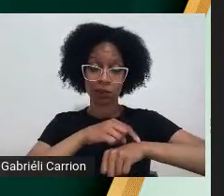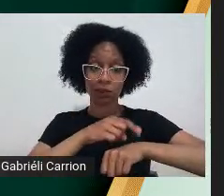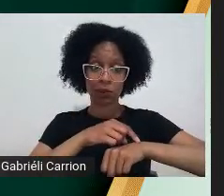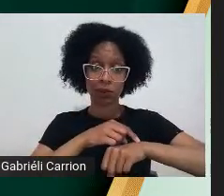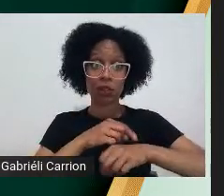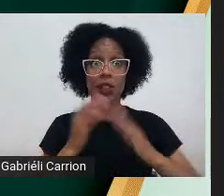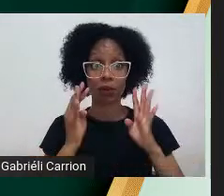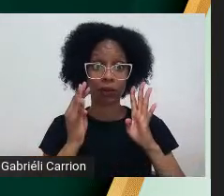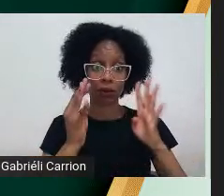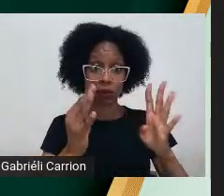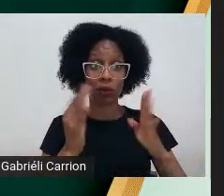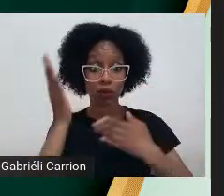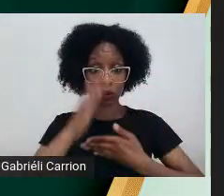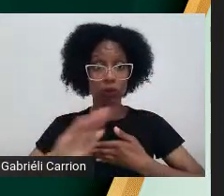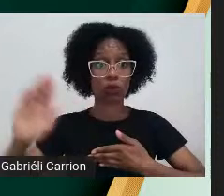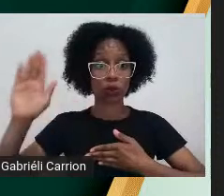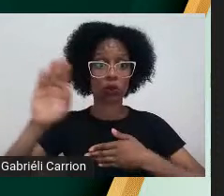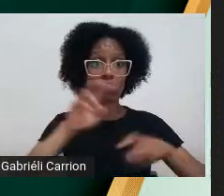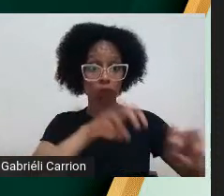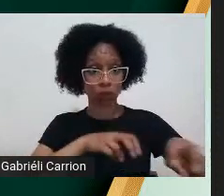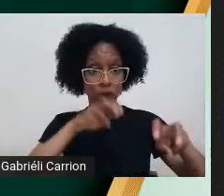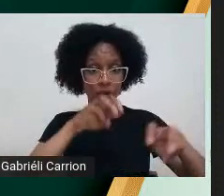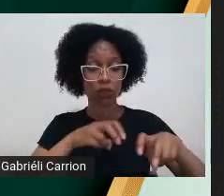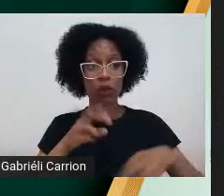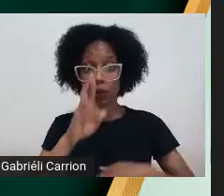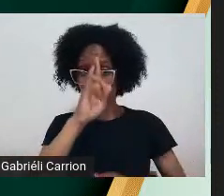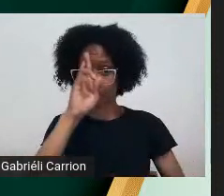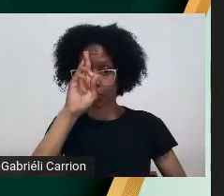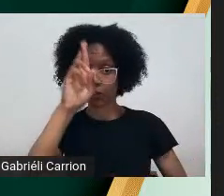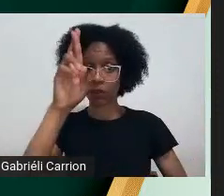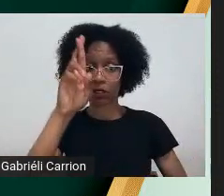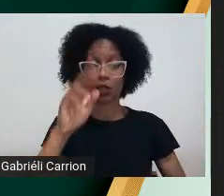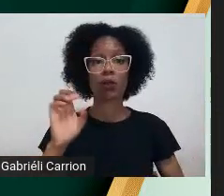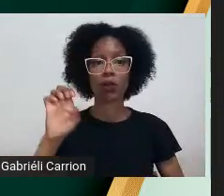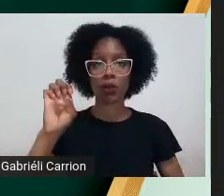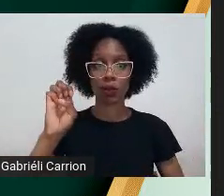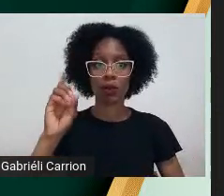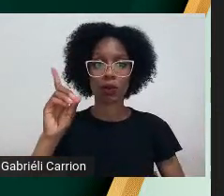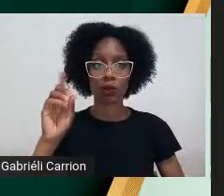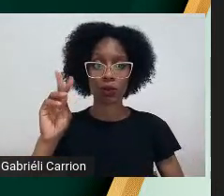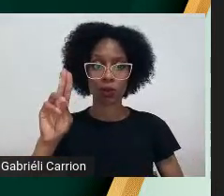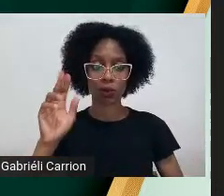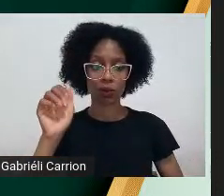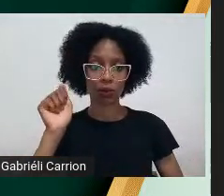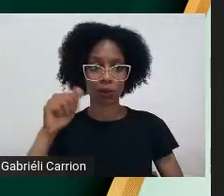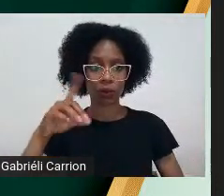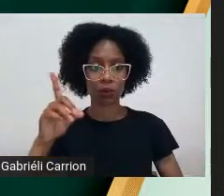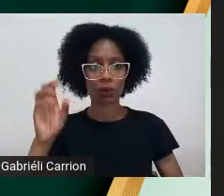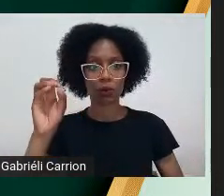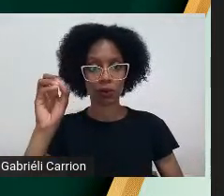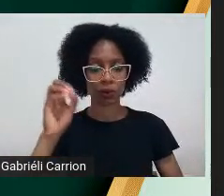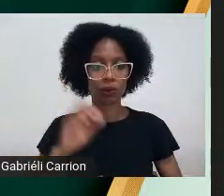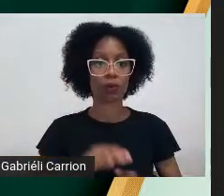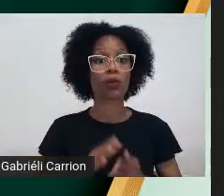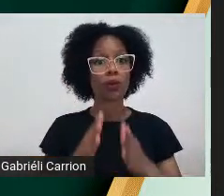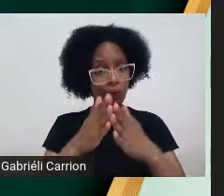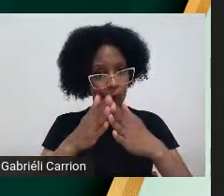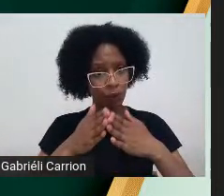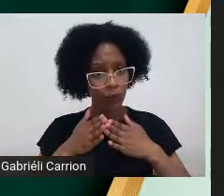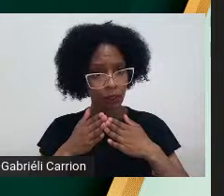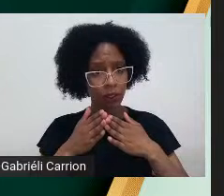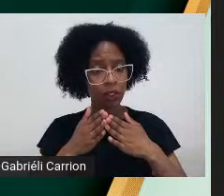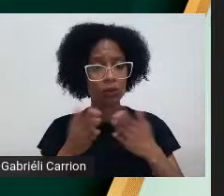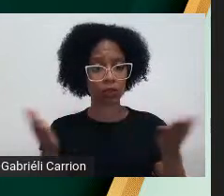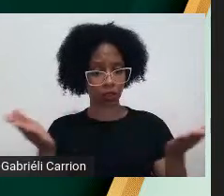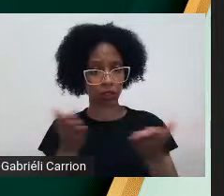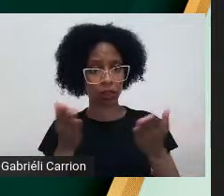para o juramento de Agronomia que será proferido por Eduardo da Silva Cavori. Solicitamos ao graduando que